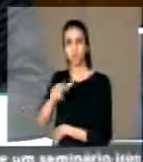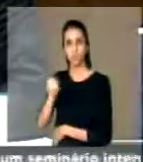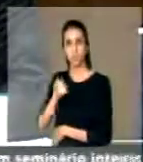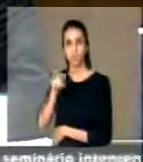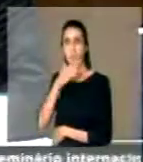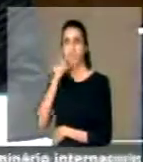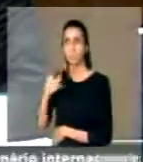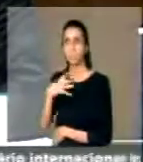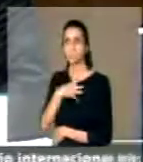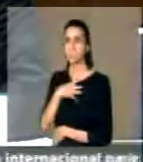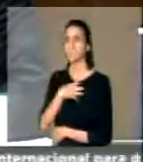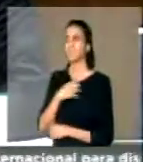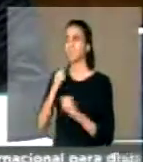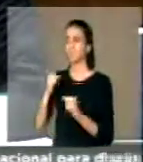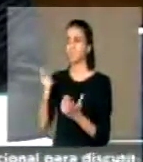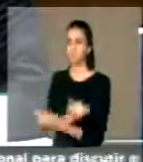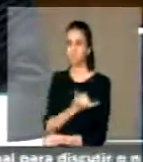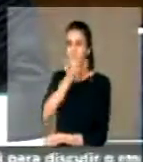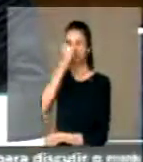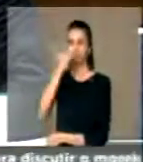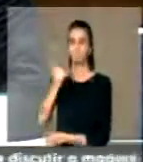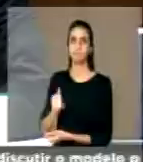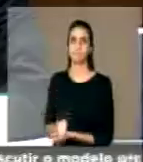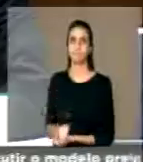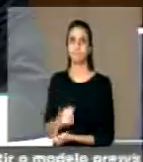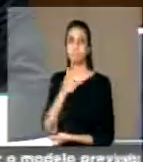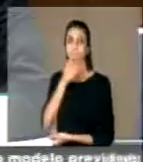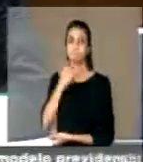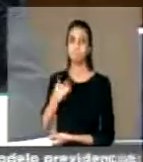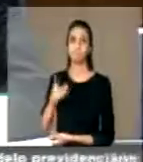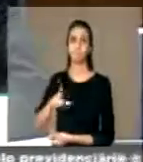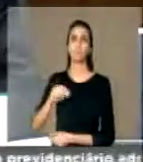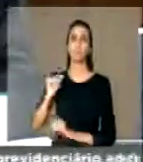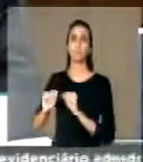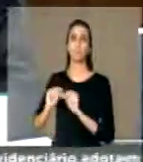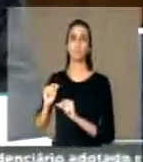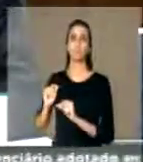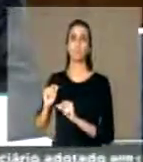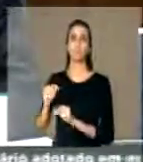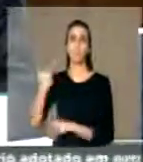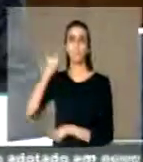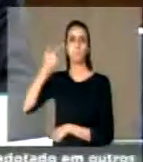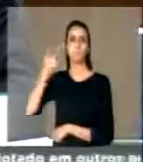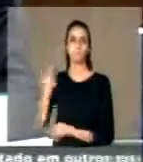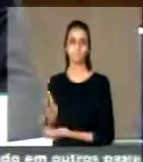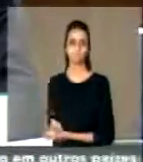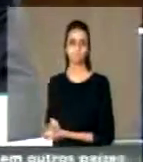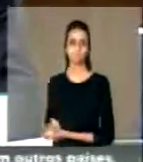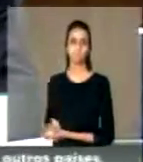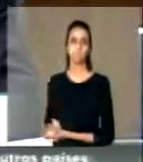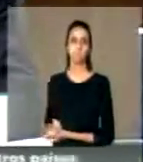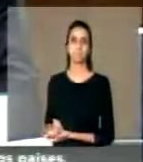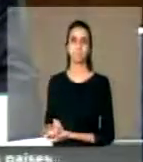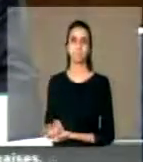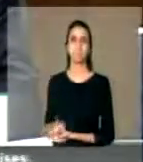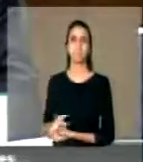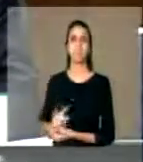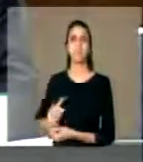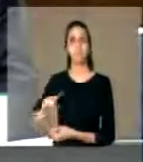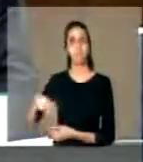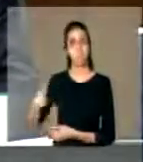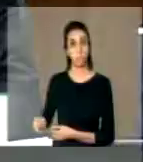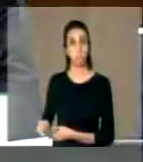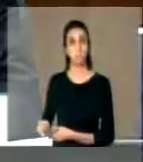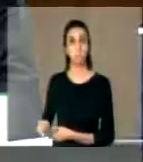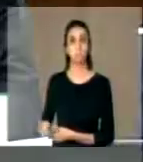pressentindo o desastre iminente, prefere imolar-se em suicídio. foi desenterrado,